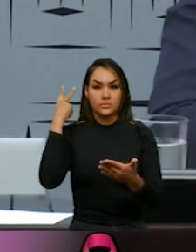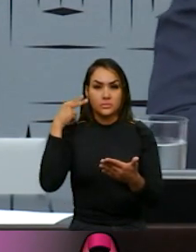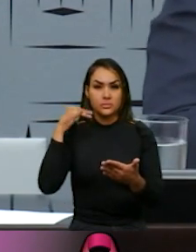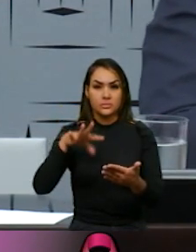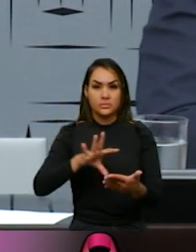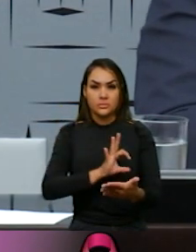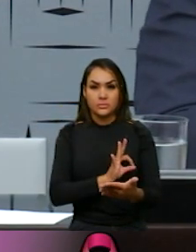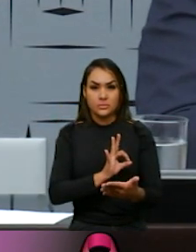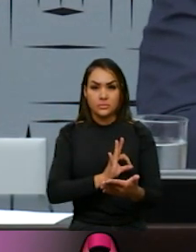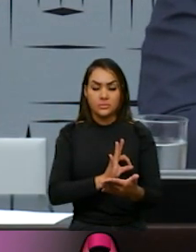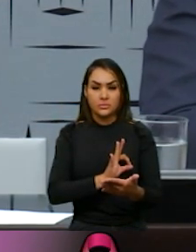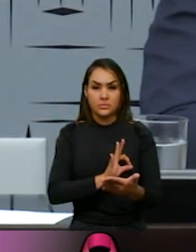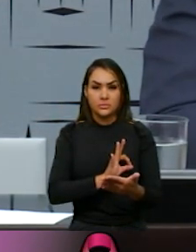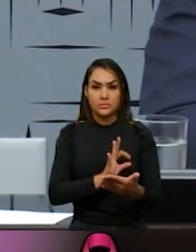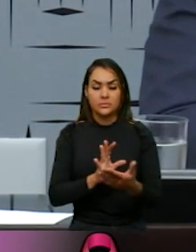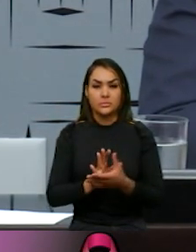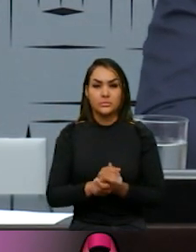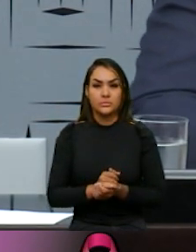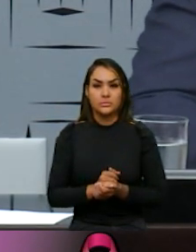Dr. Jaime.